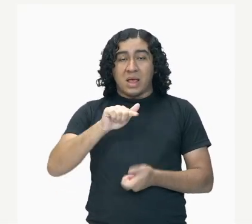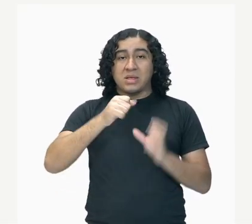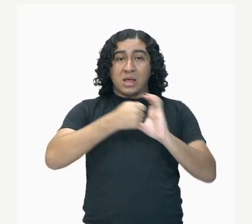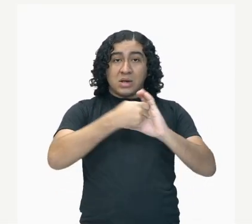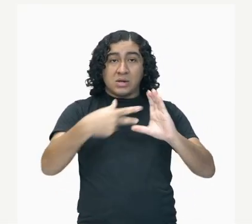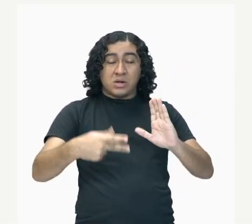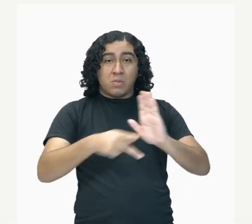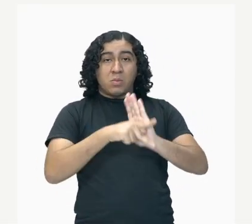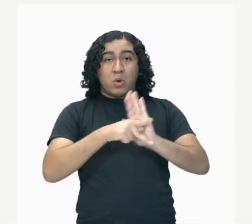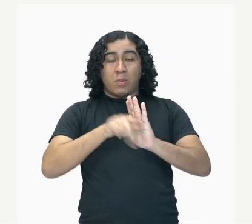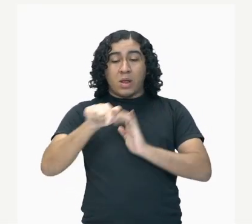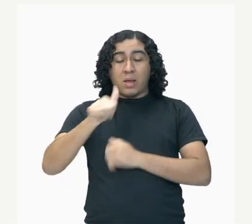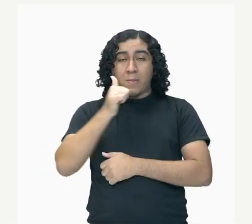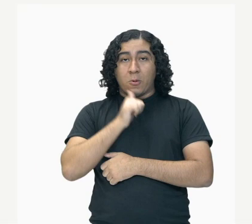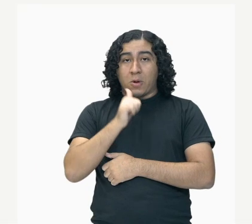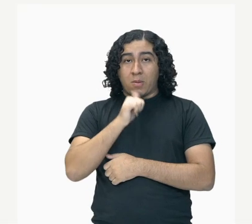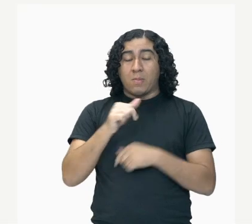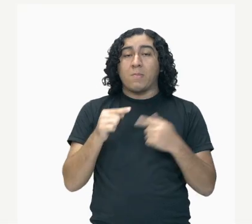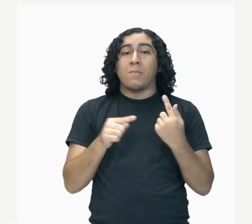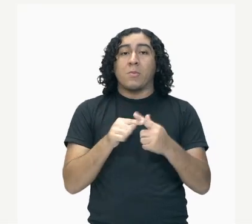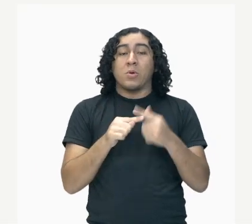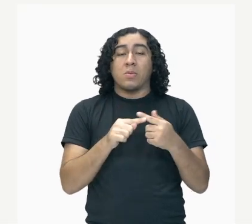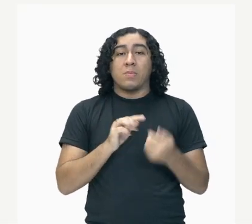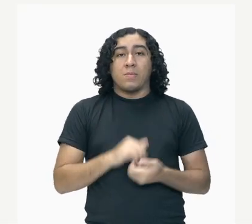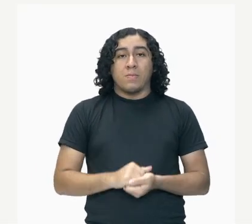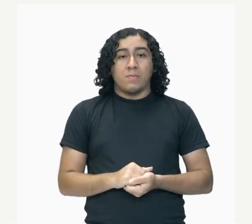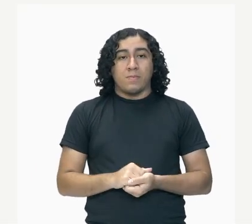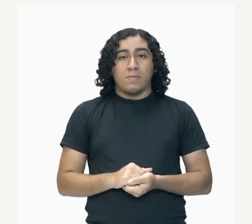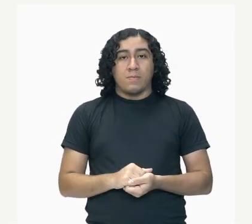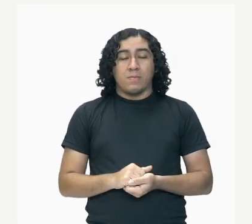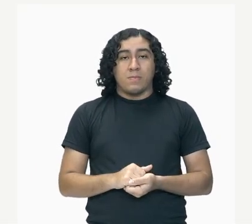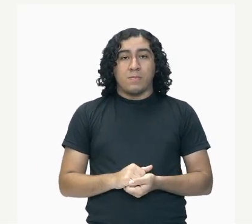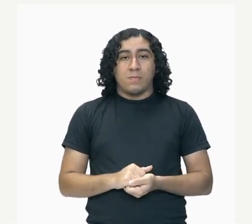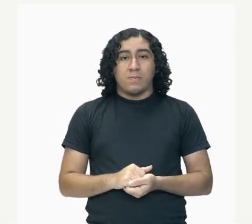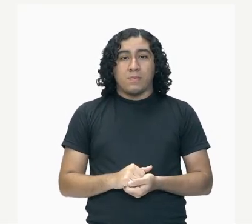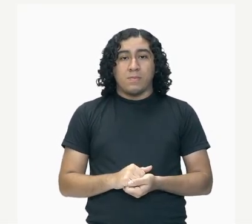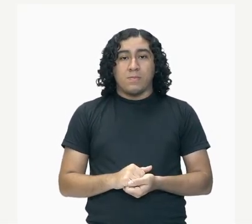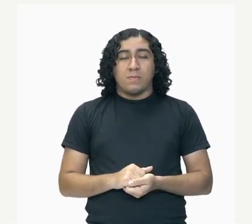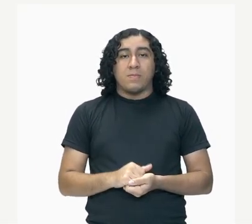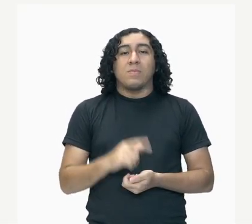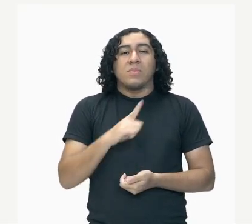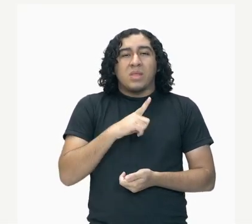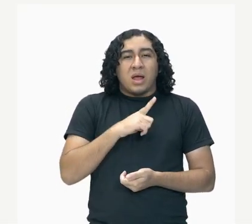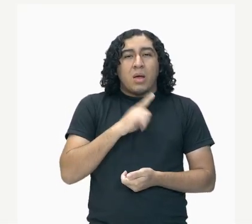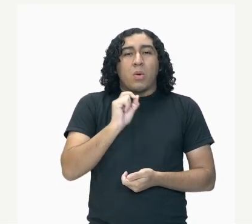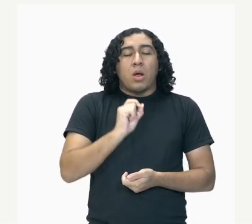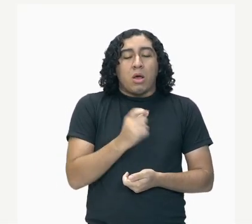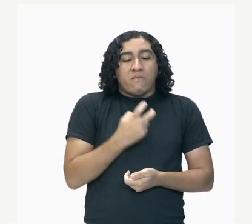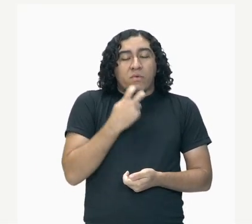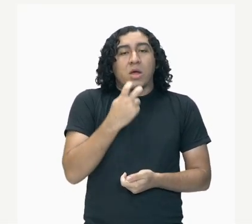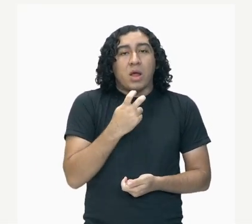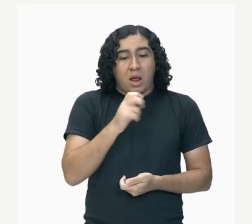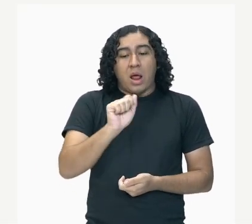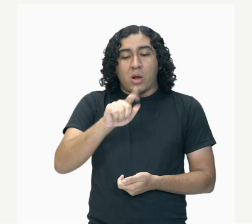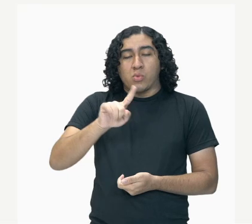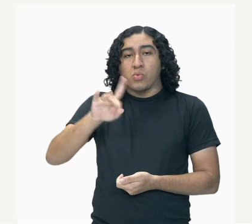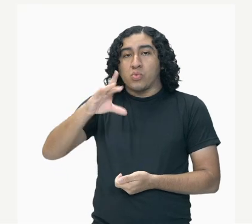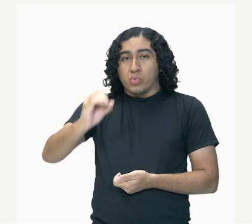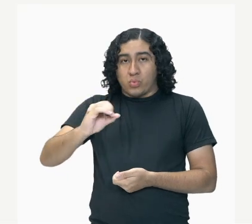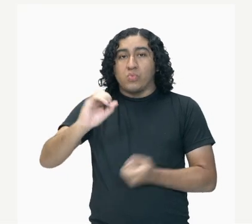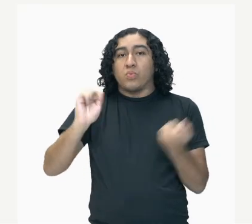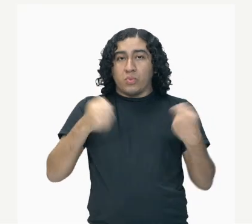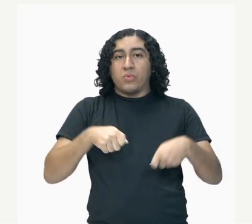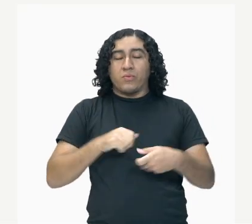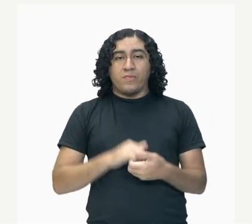fisiológica nas mulheres elas são elas têm um um emitem sons mais Agudos com maior frequência